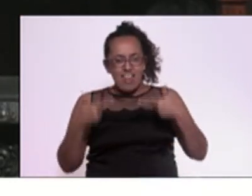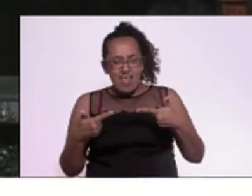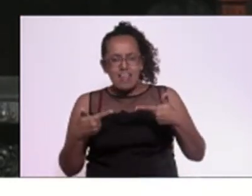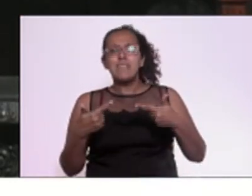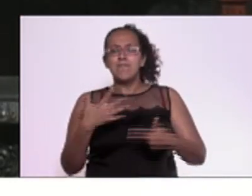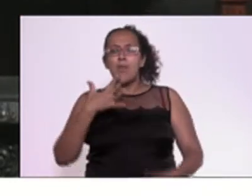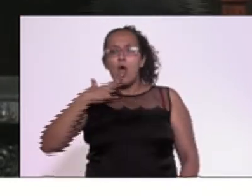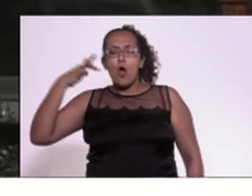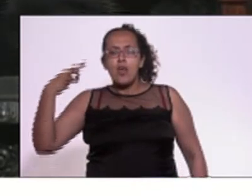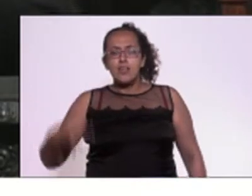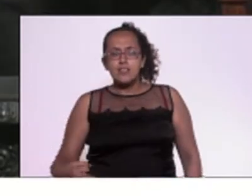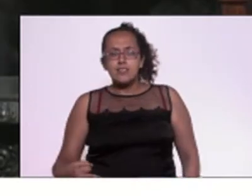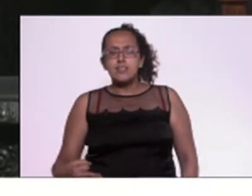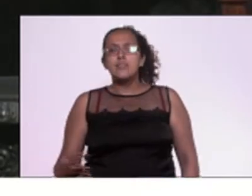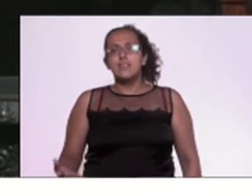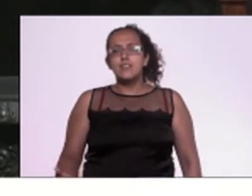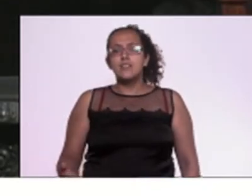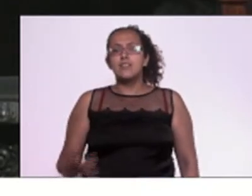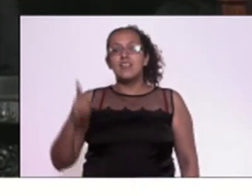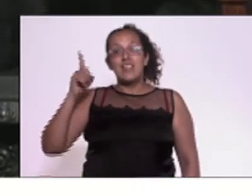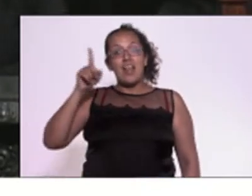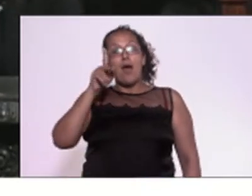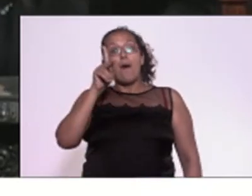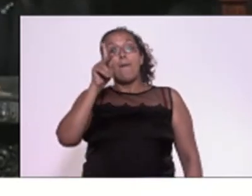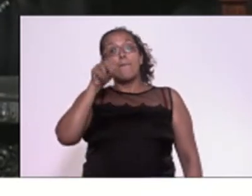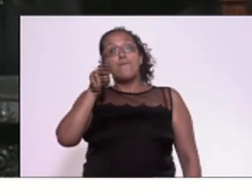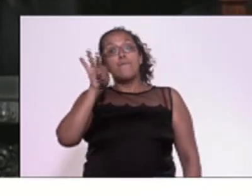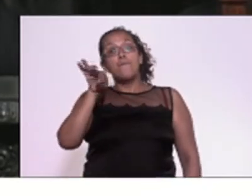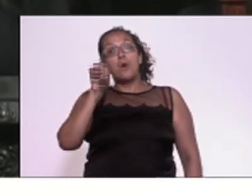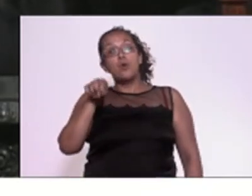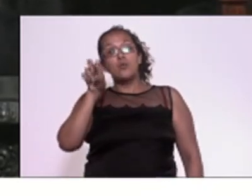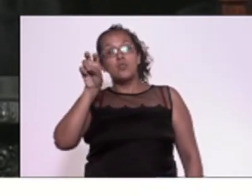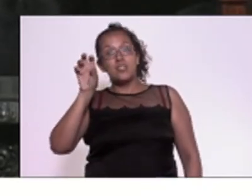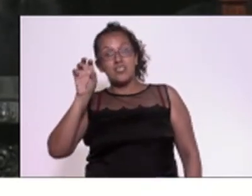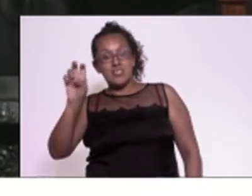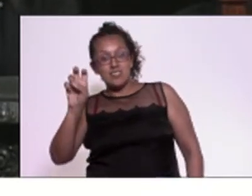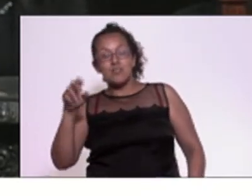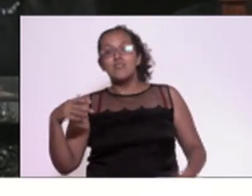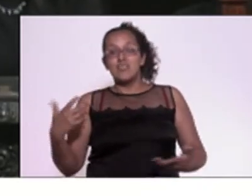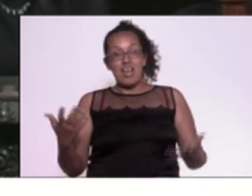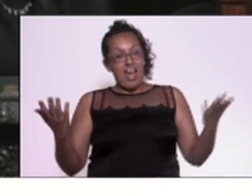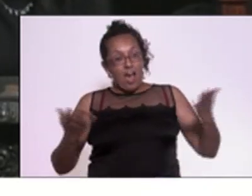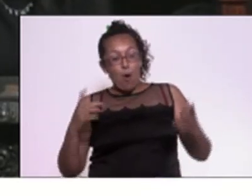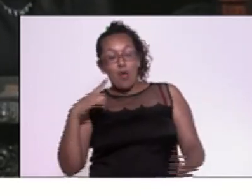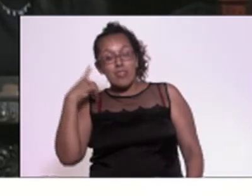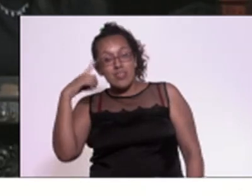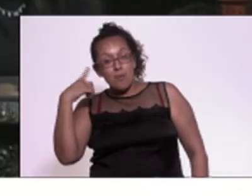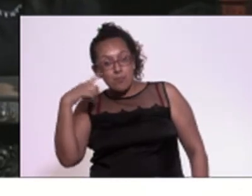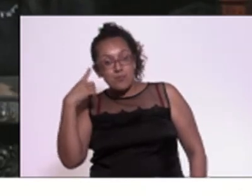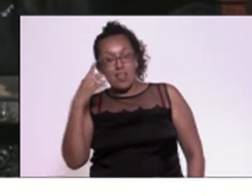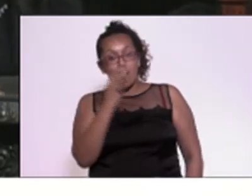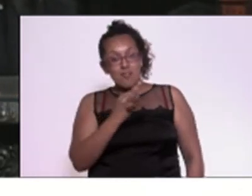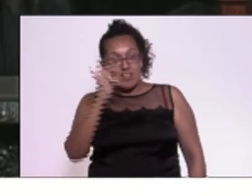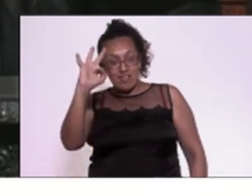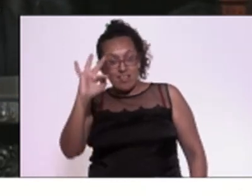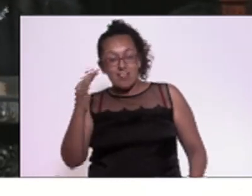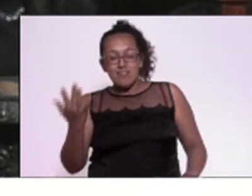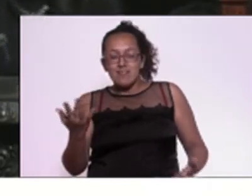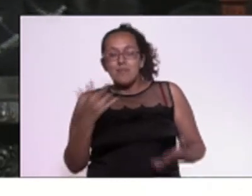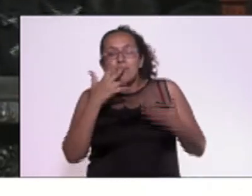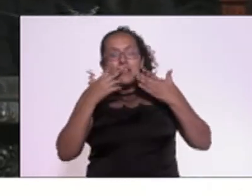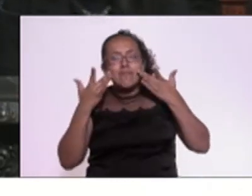Alerj, que essa homenagem, na verdade, ela vem tarde. O que nós estamos